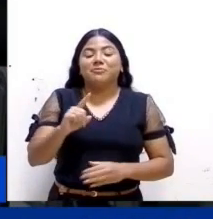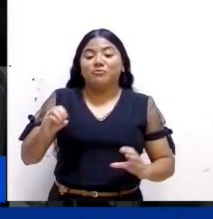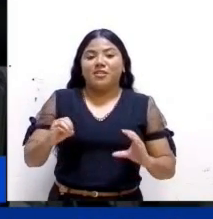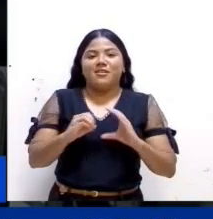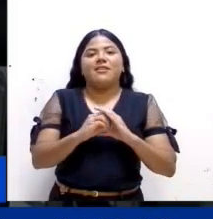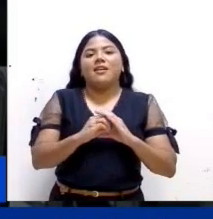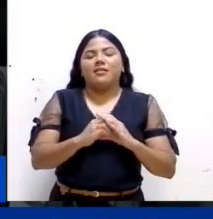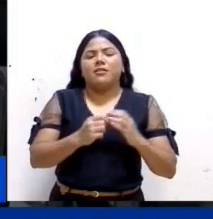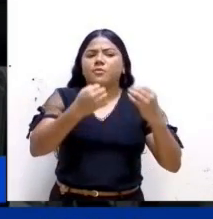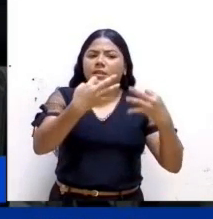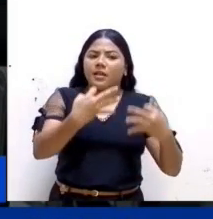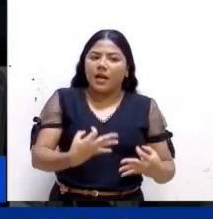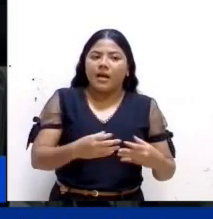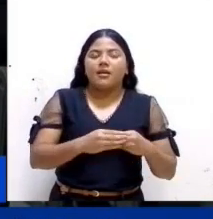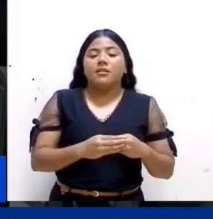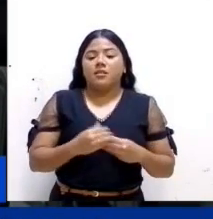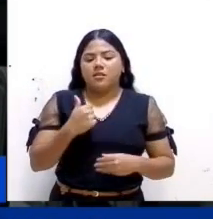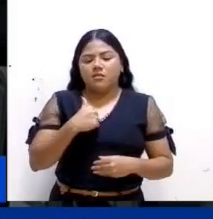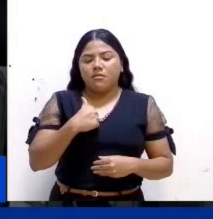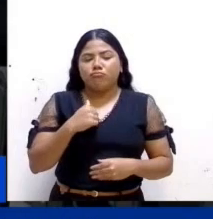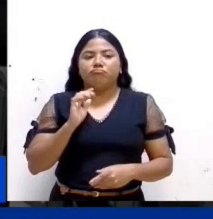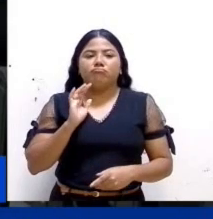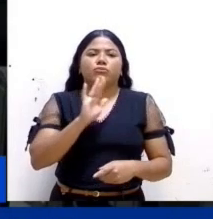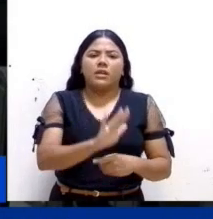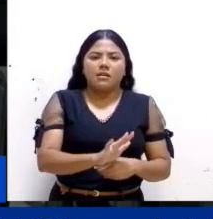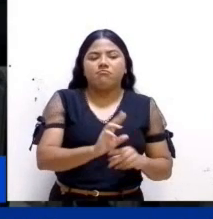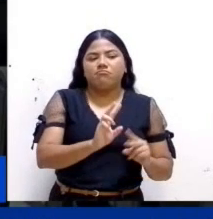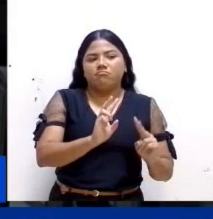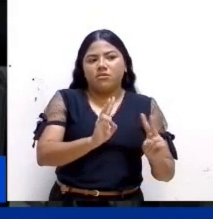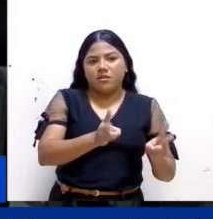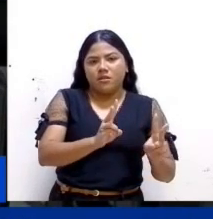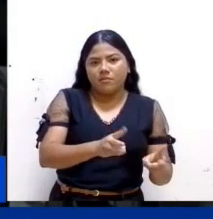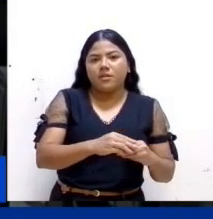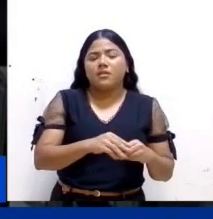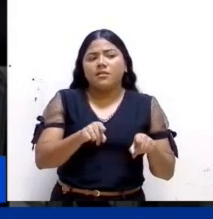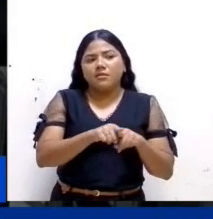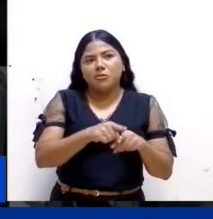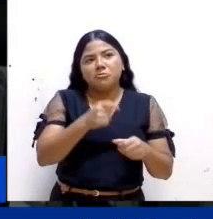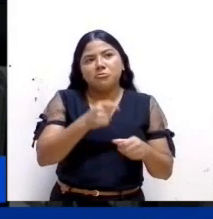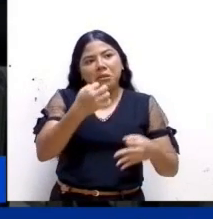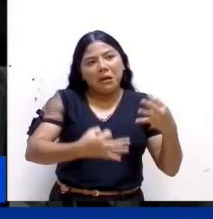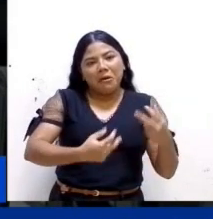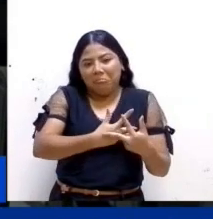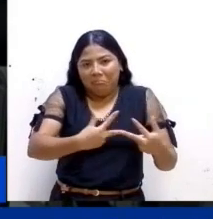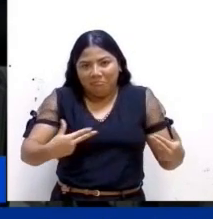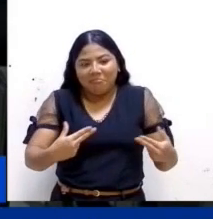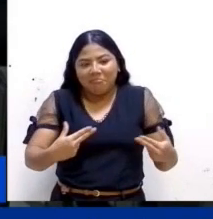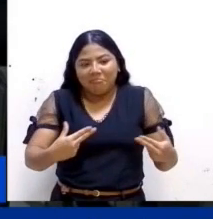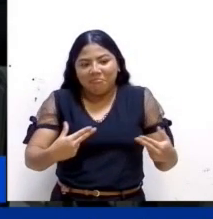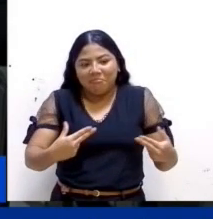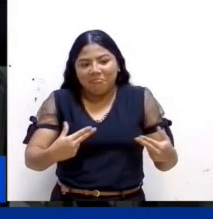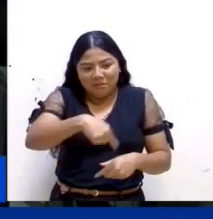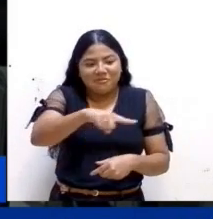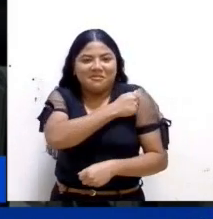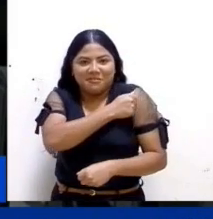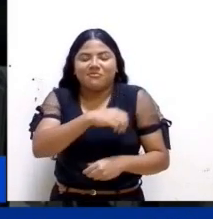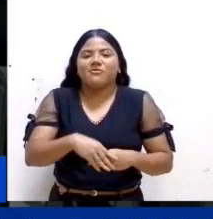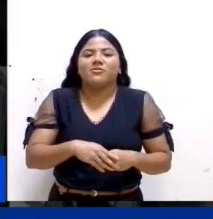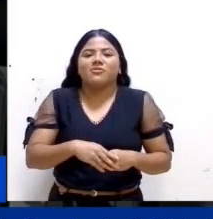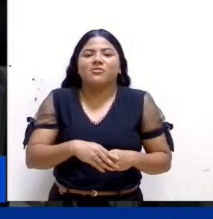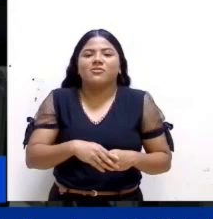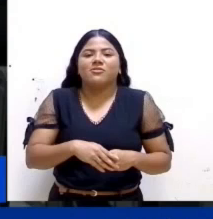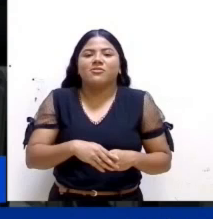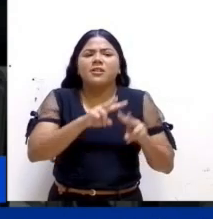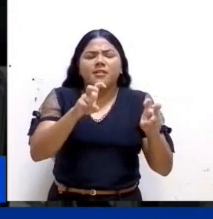caras, dizer que a gente está aí para ajudar no que for possível e falar alguma coisa pequena, bem rápido. Sobre o quê? Direito de